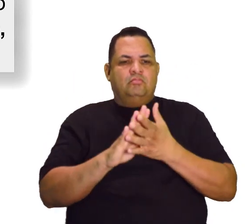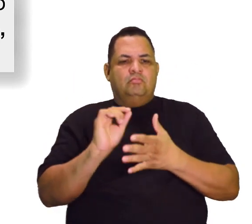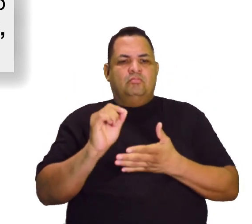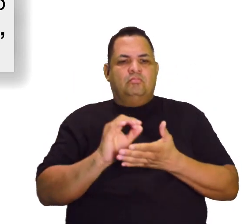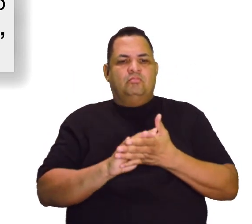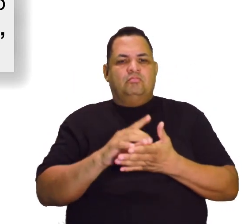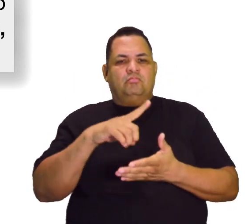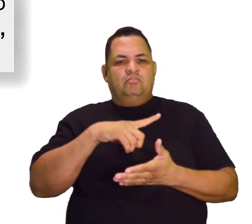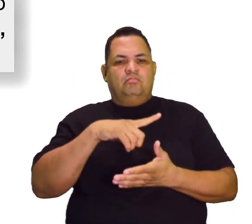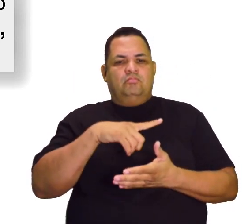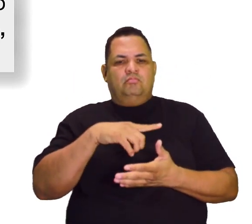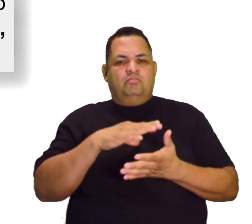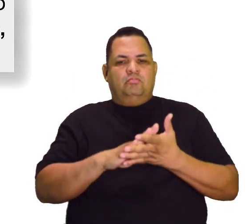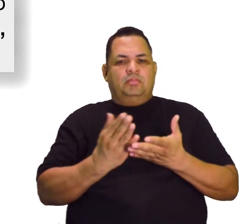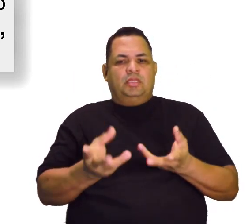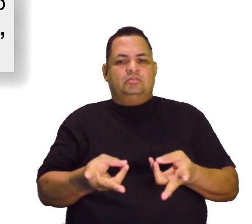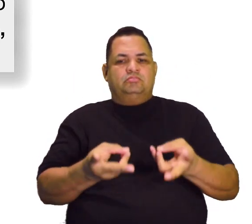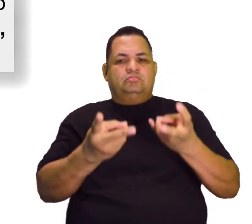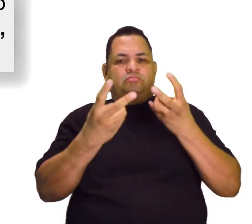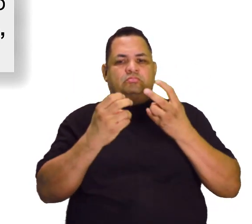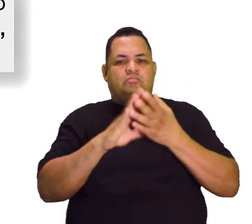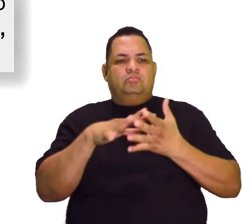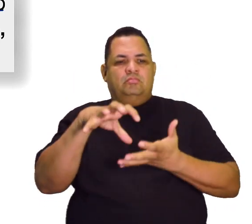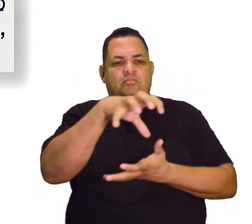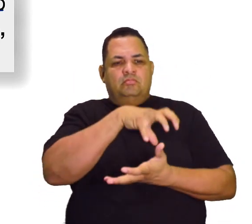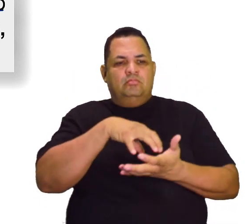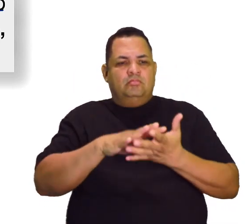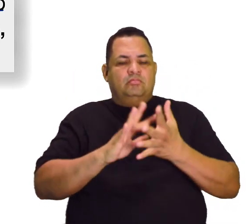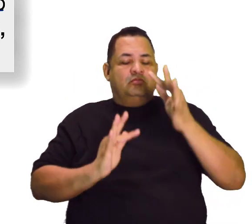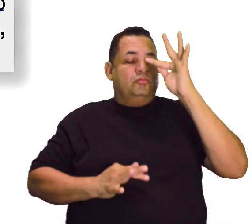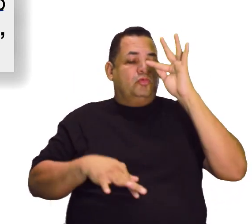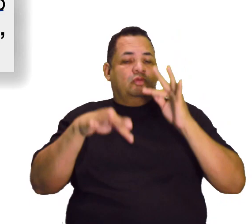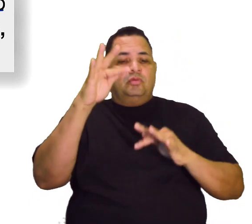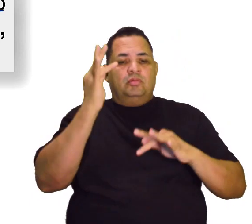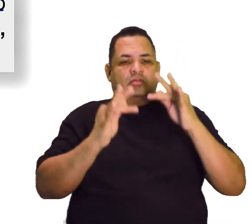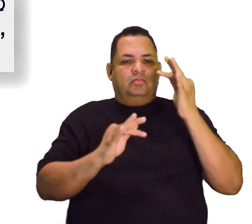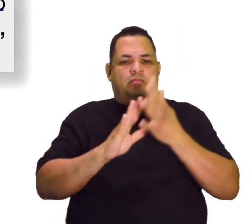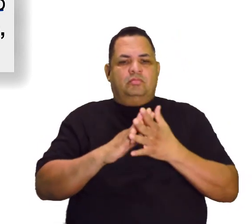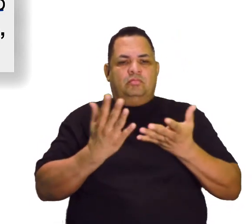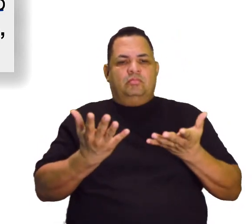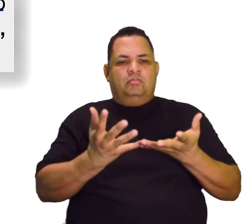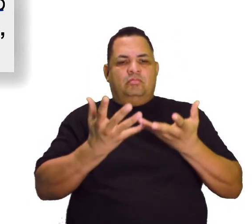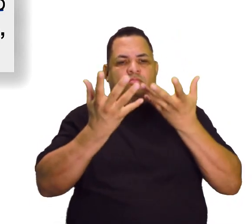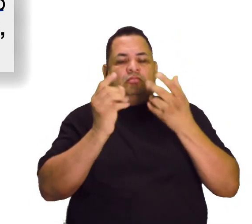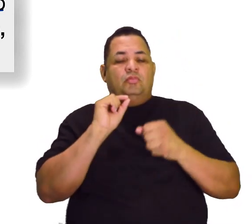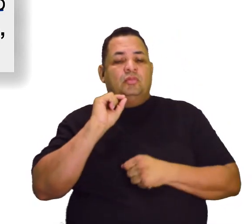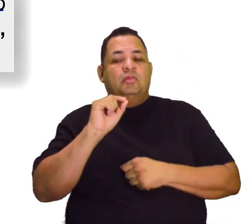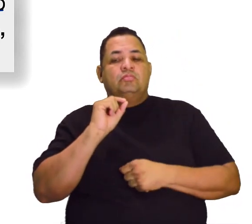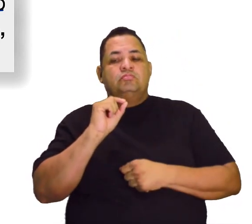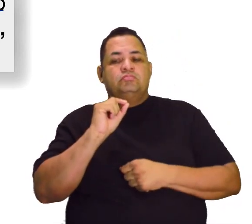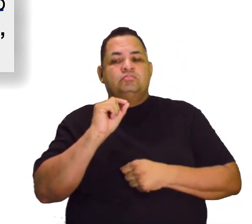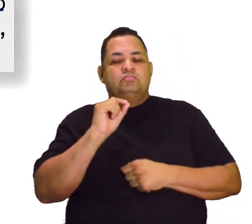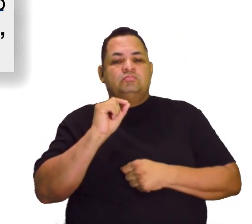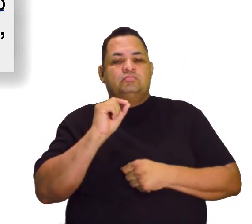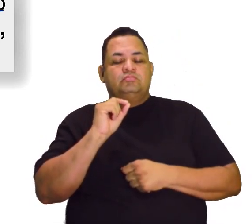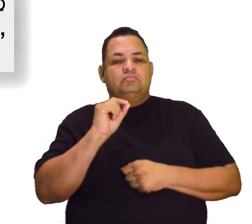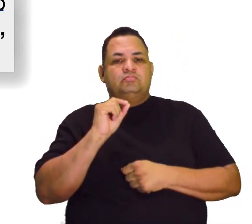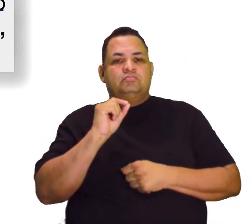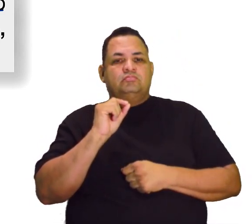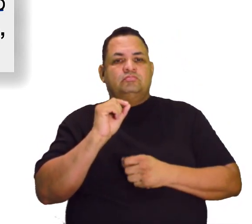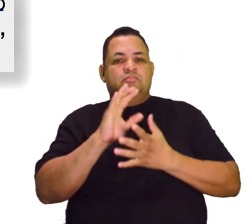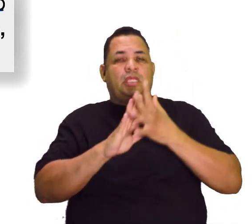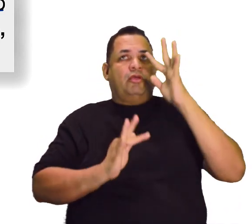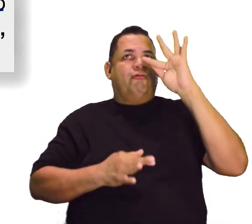Constitui-se fatores de identificação da manifestação folclórica. Para ser